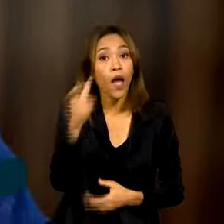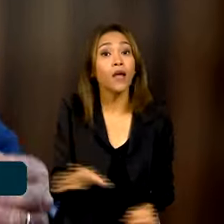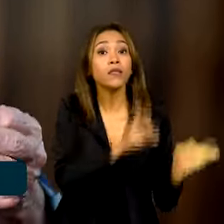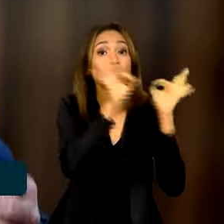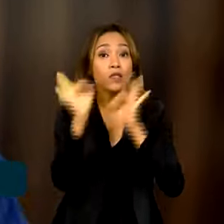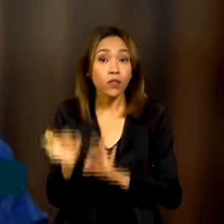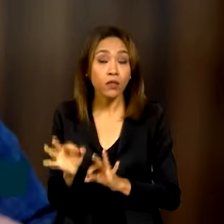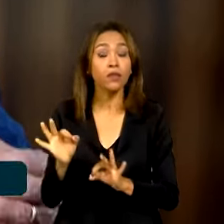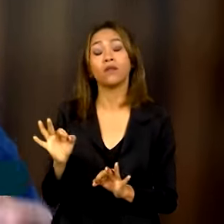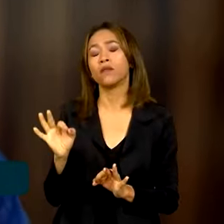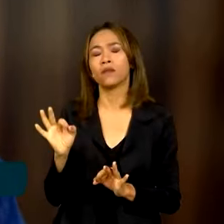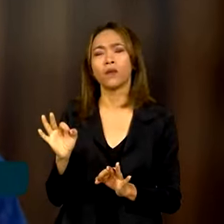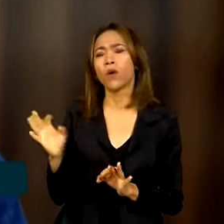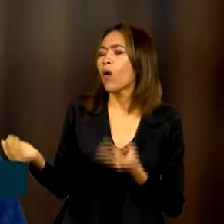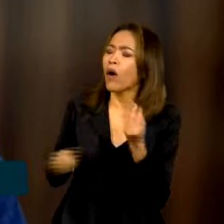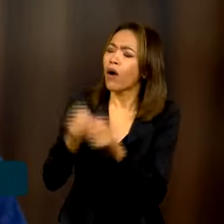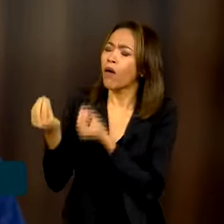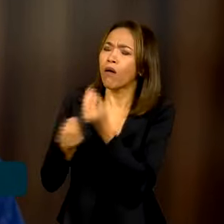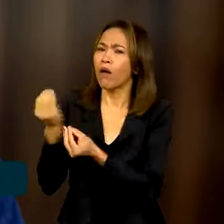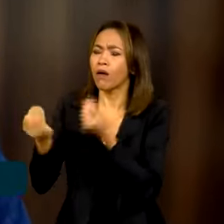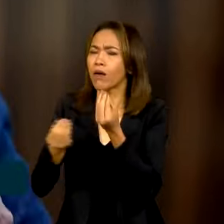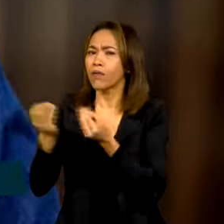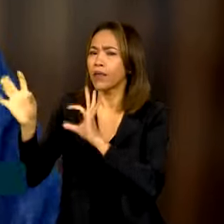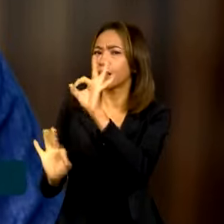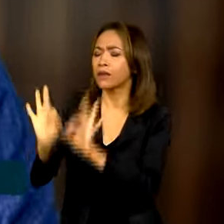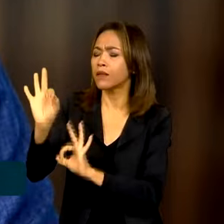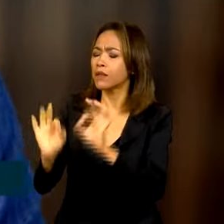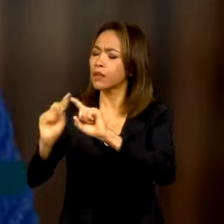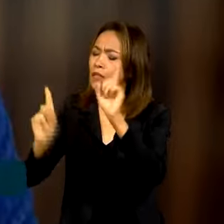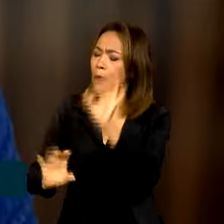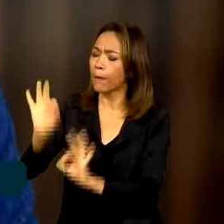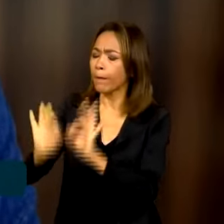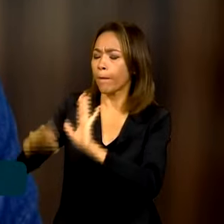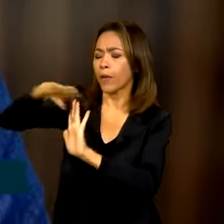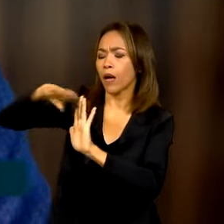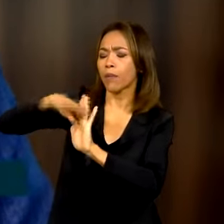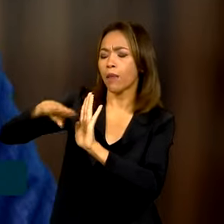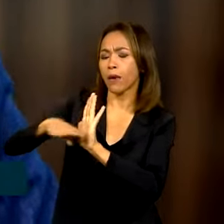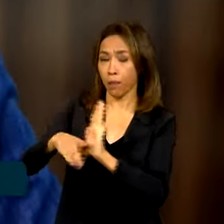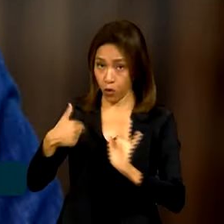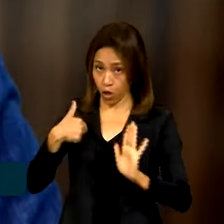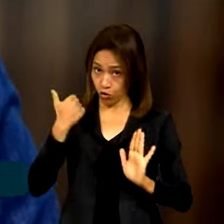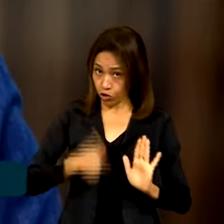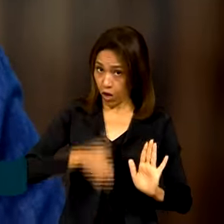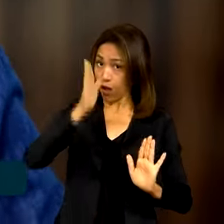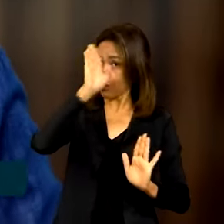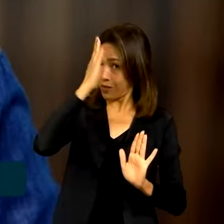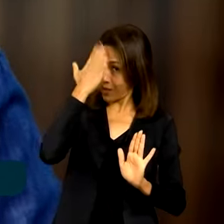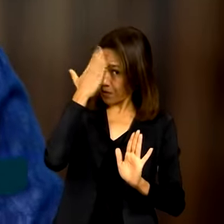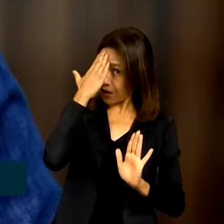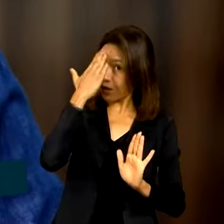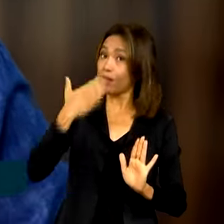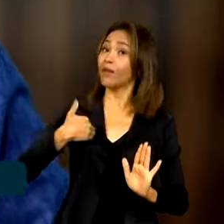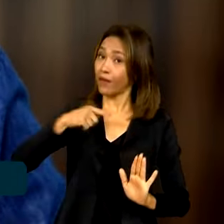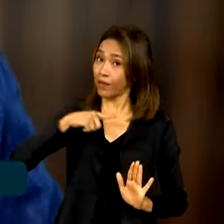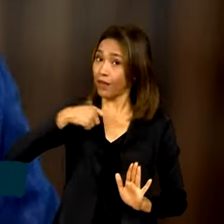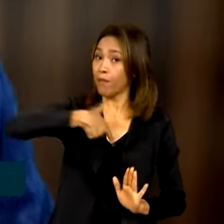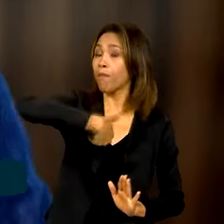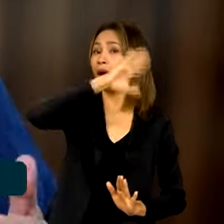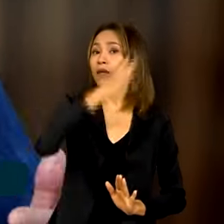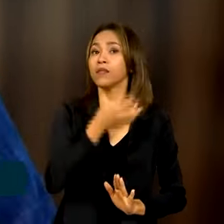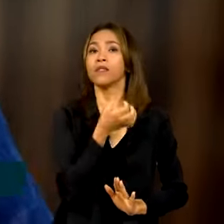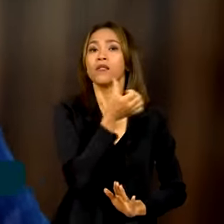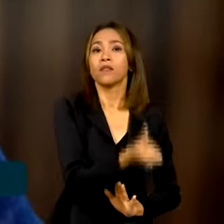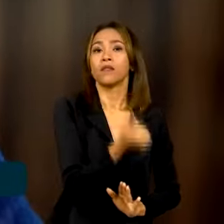como é que está esse programa nesse instante Até porque eu tô sabendo que vai ter mais de 642.000